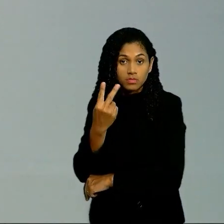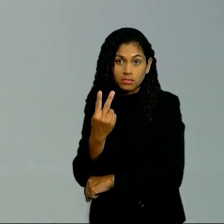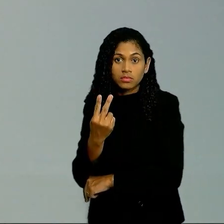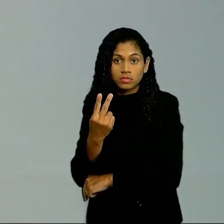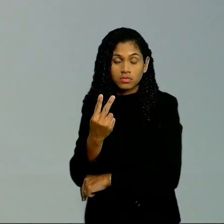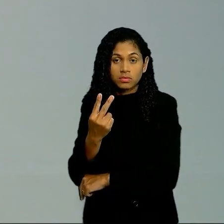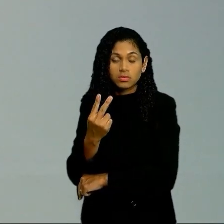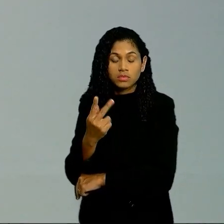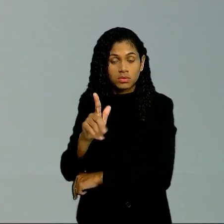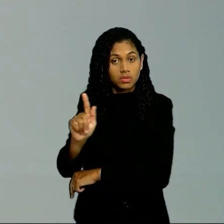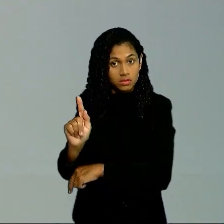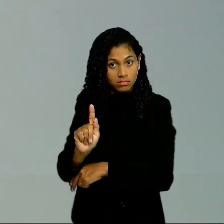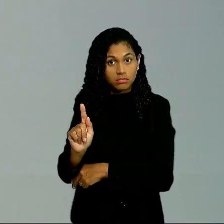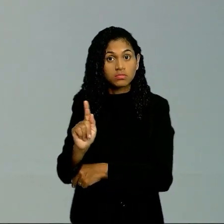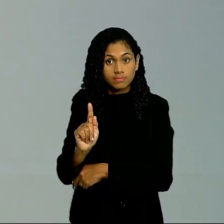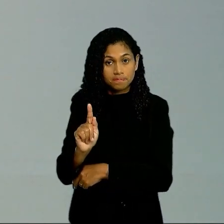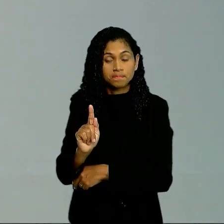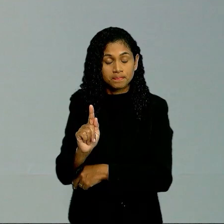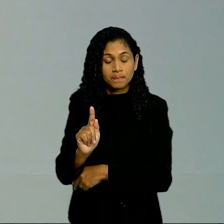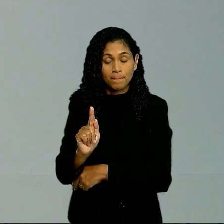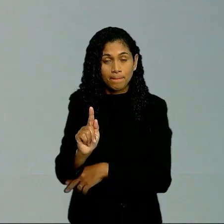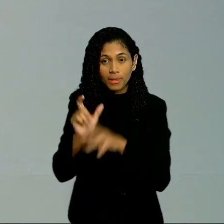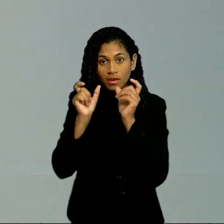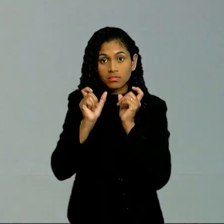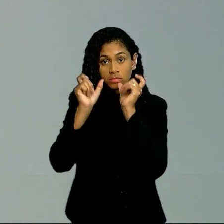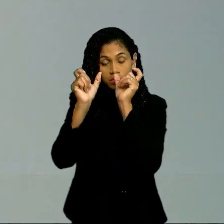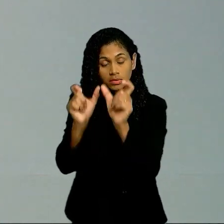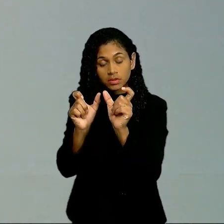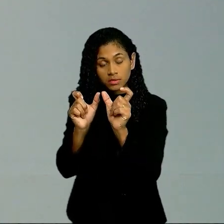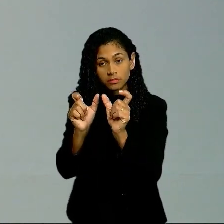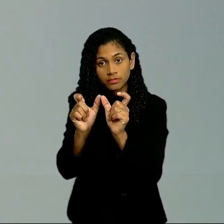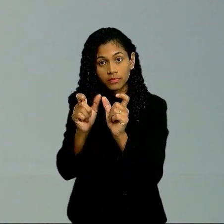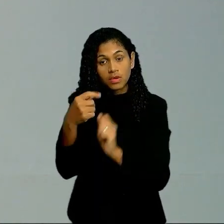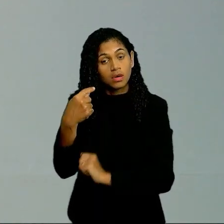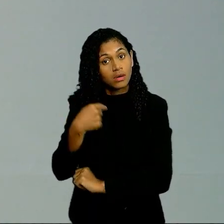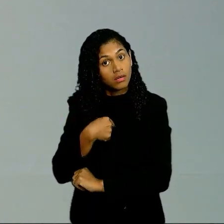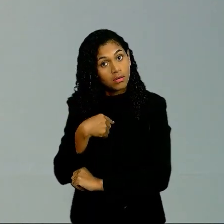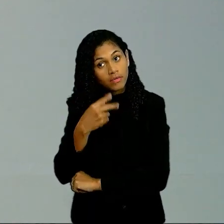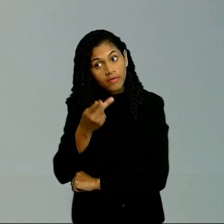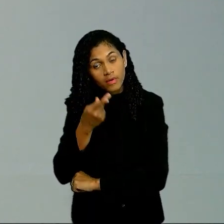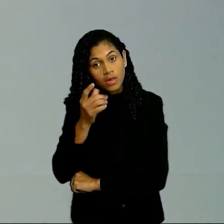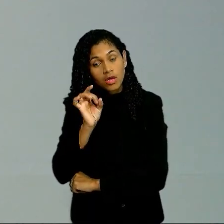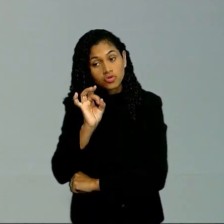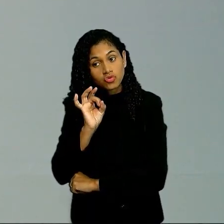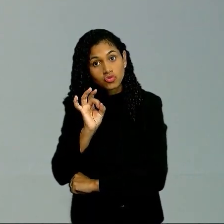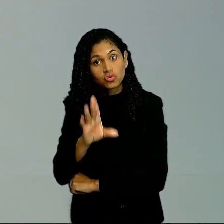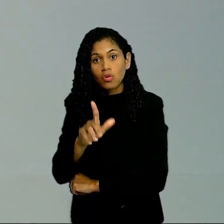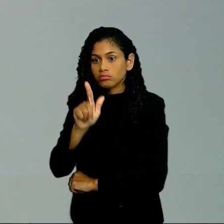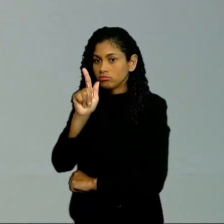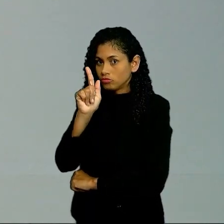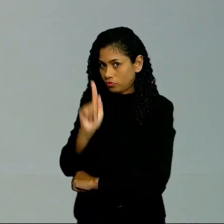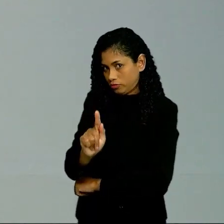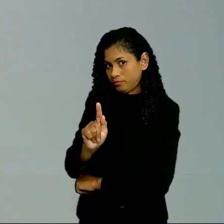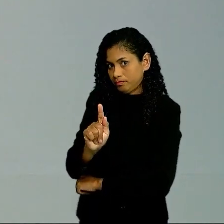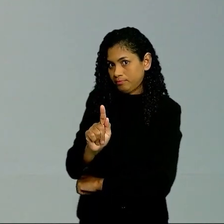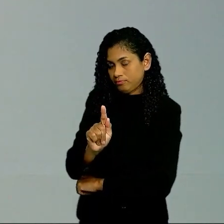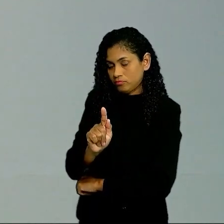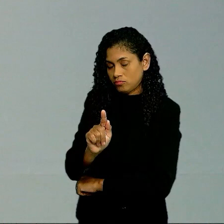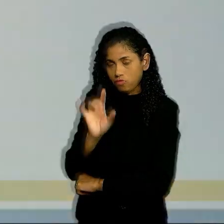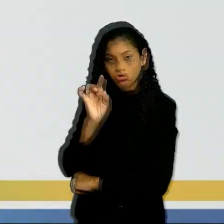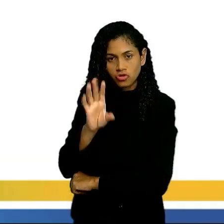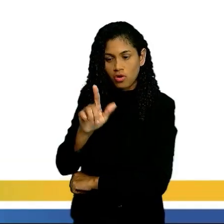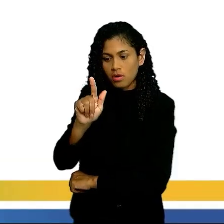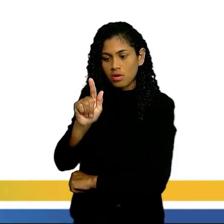Observe que naquele momento lá, eu vou falar no primeiro momento só a letra G. Então, a gente vai falar só grama, tá?